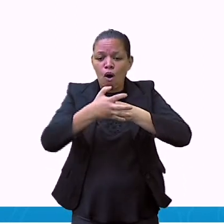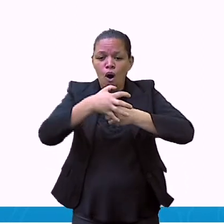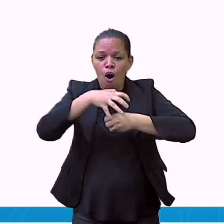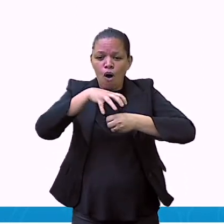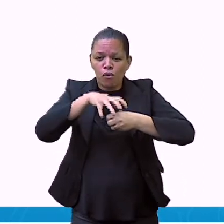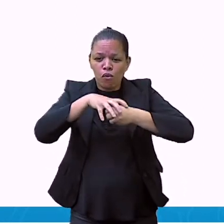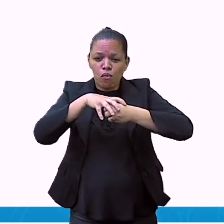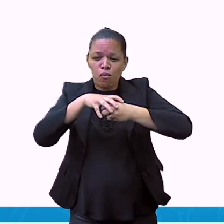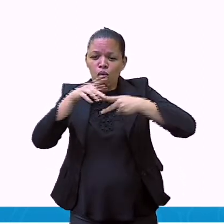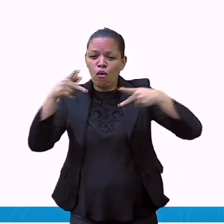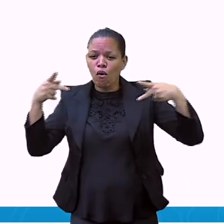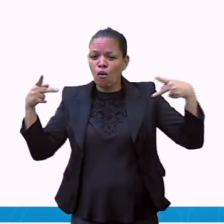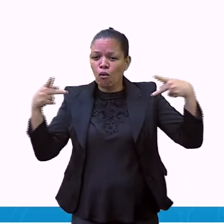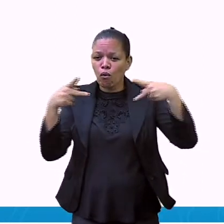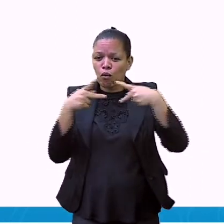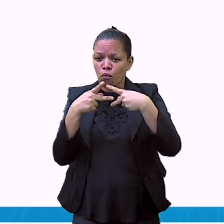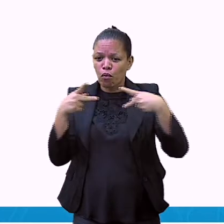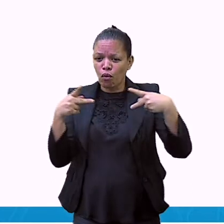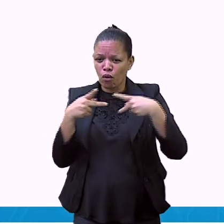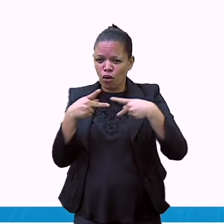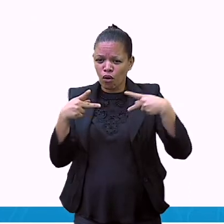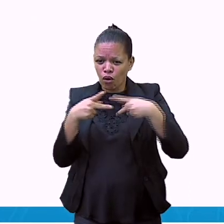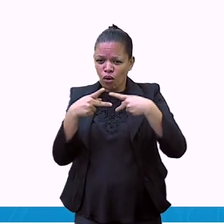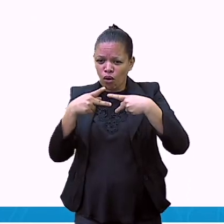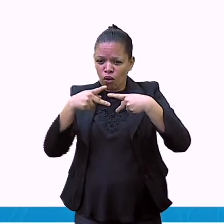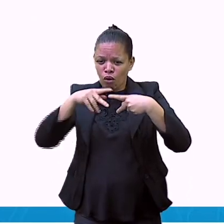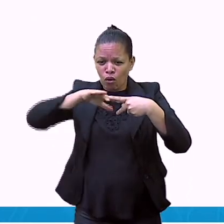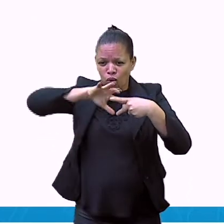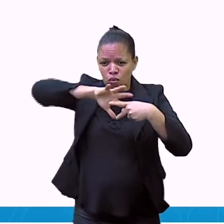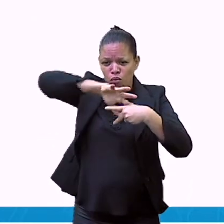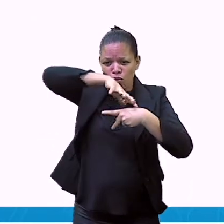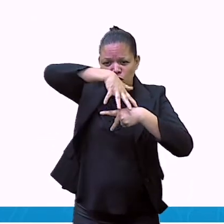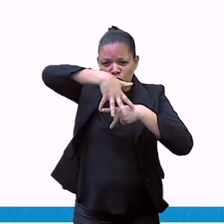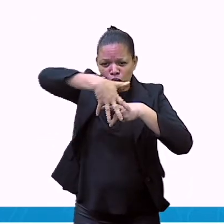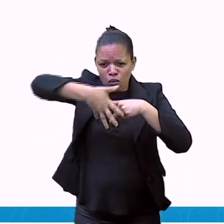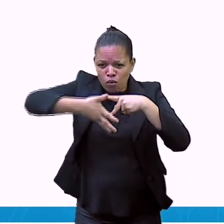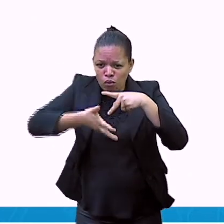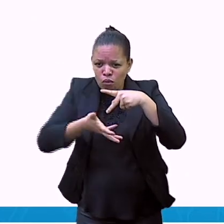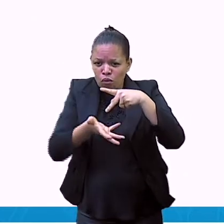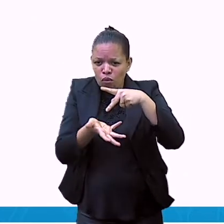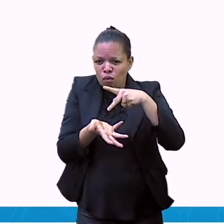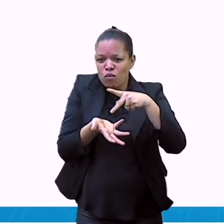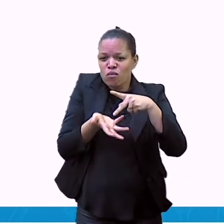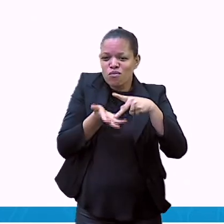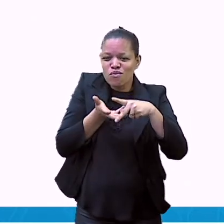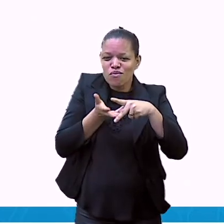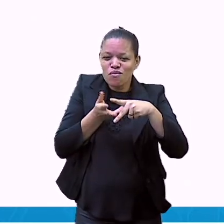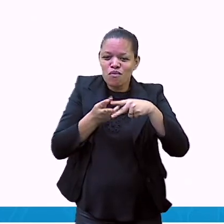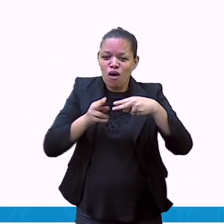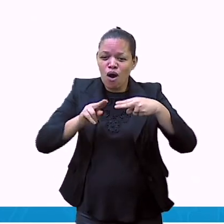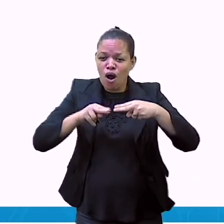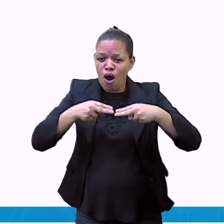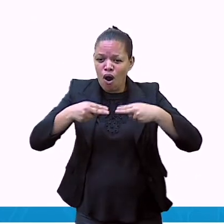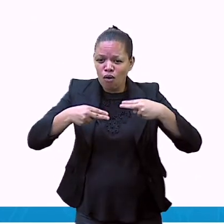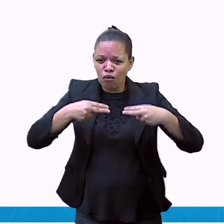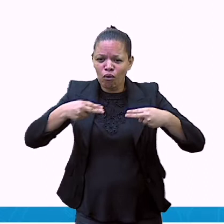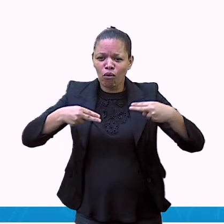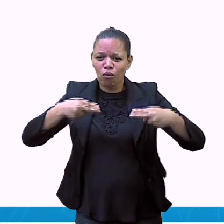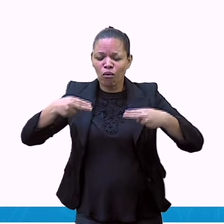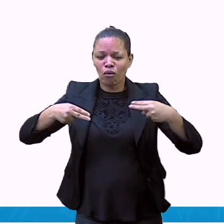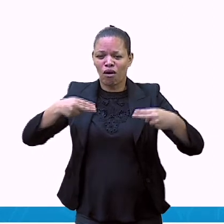cápsula proteica envolvendo material genético. Eles podem causar doenças aos